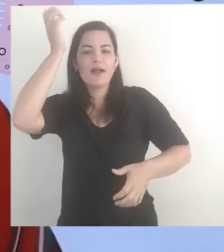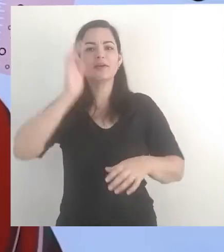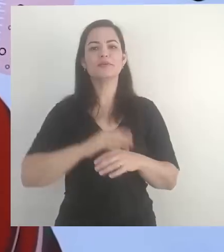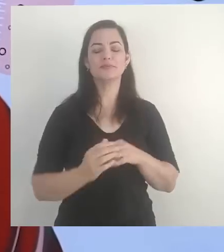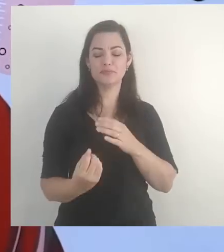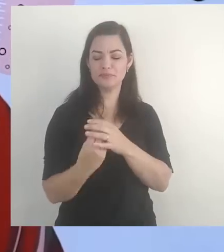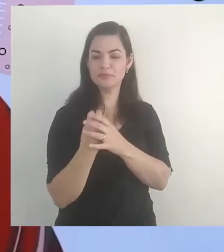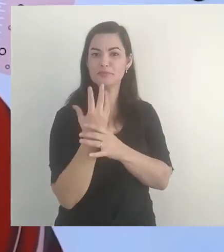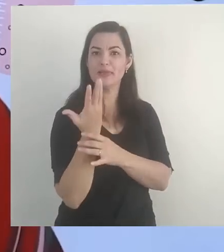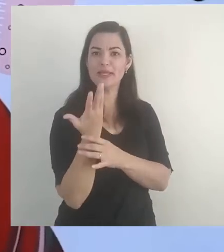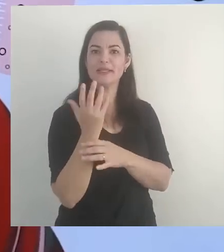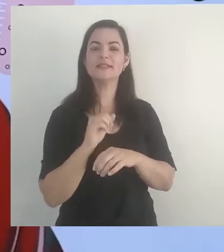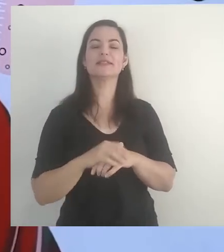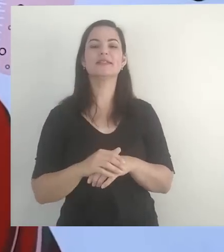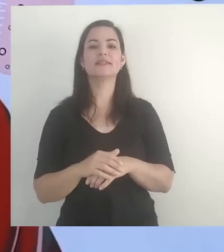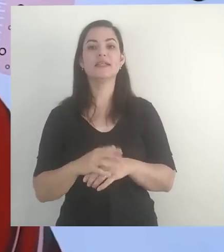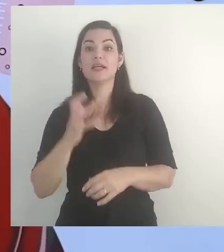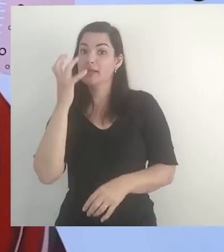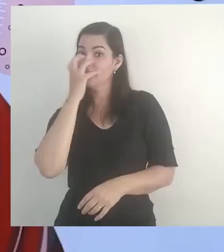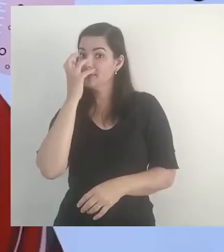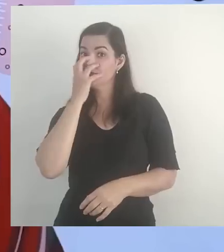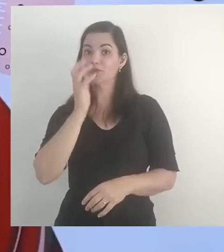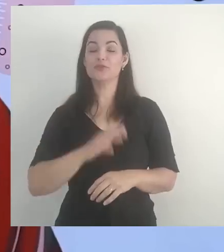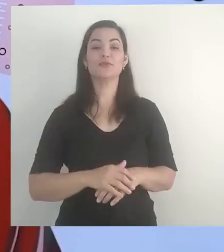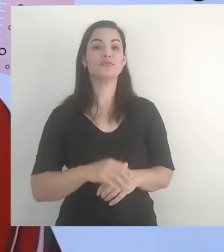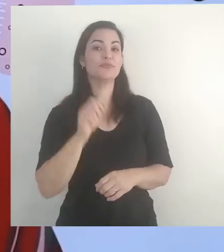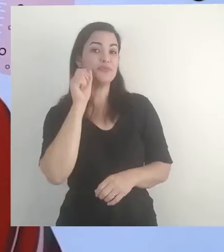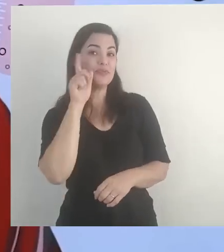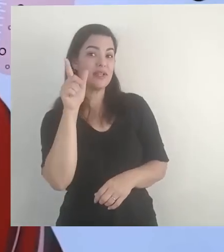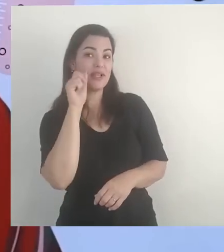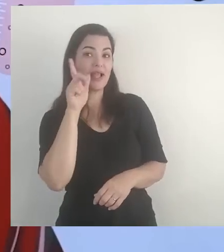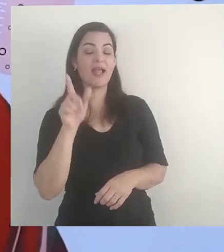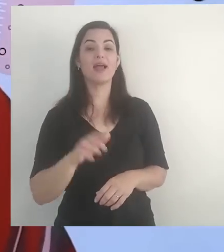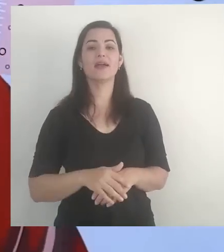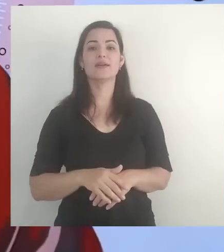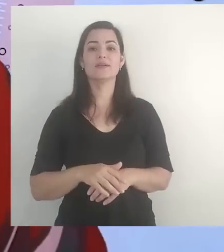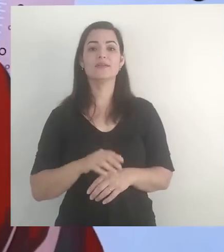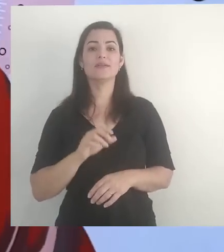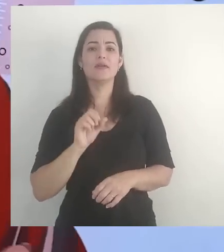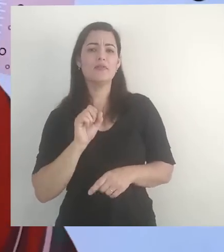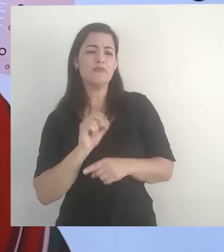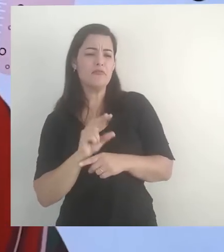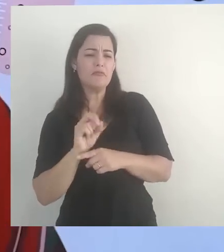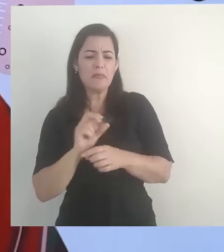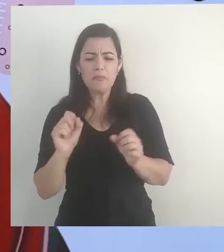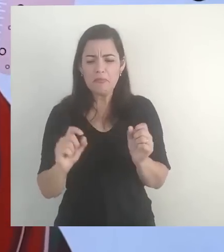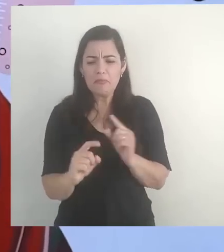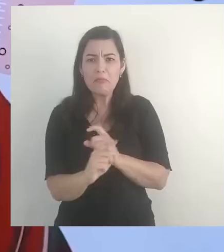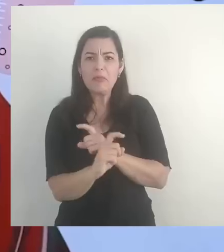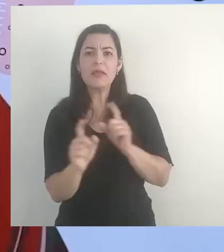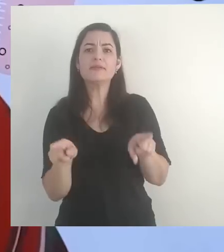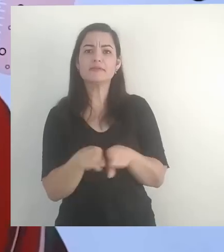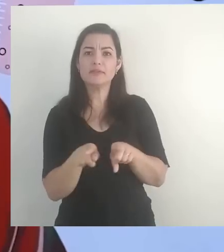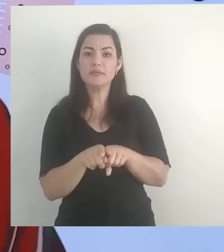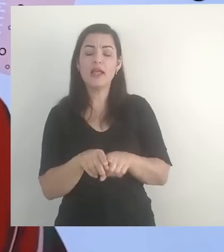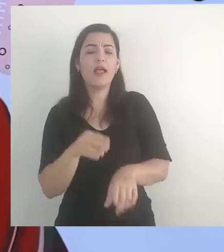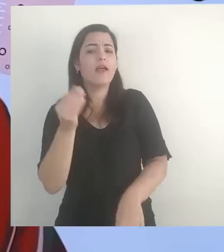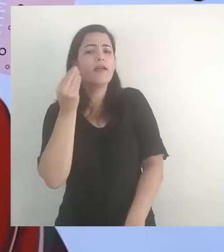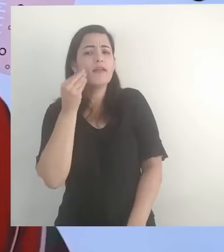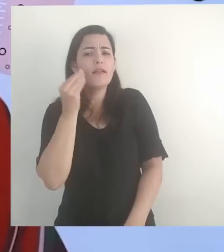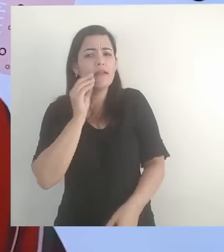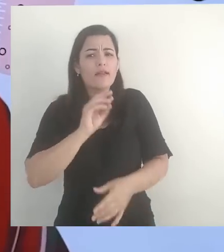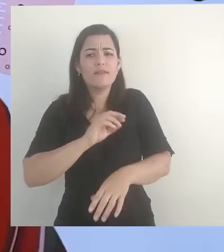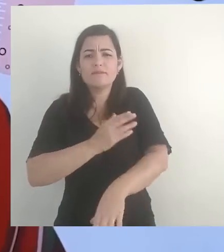né? Tivemos cachorro, gato, até mesmo micro-organismos. Então foram muitos testes em seres